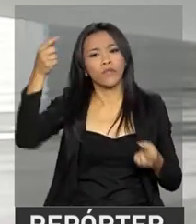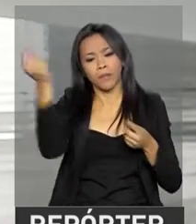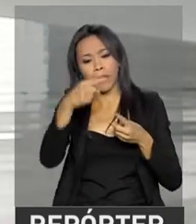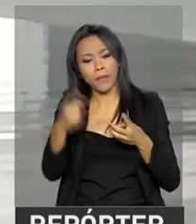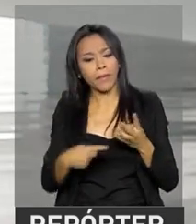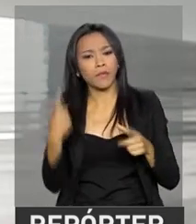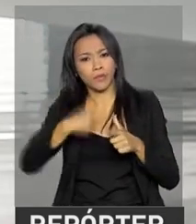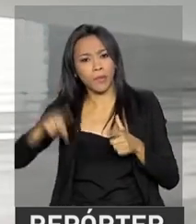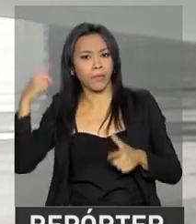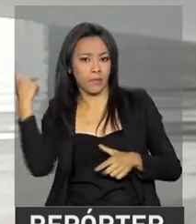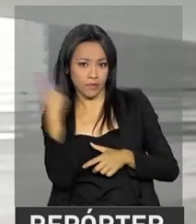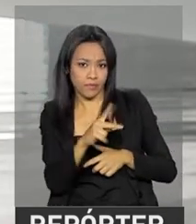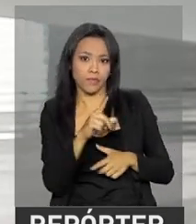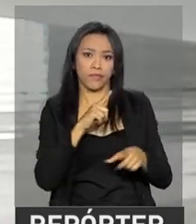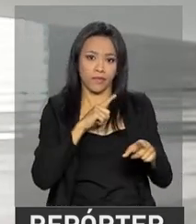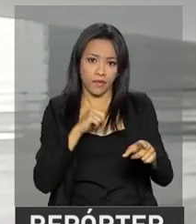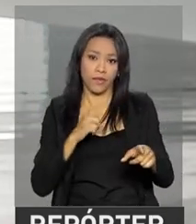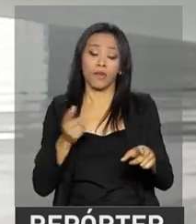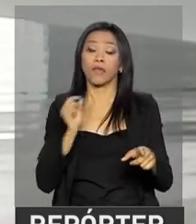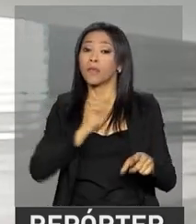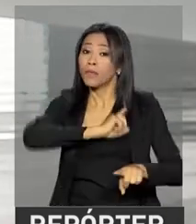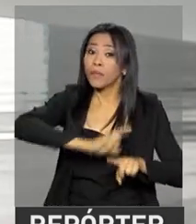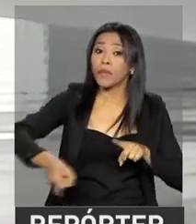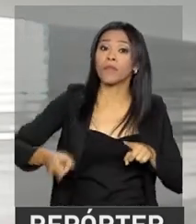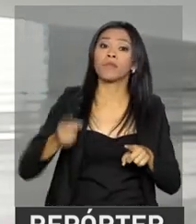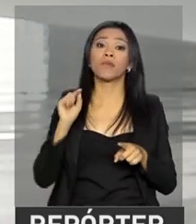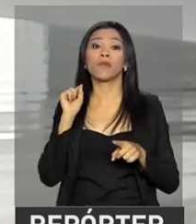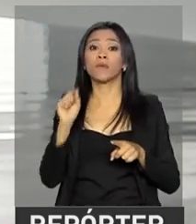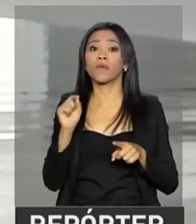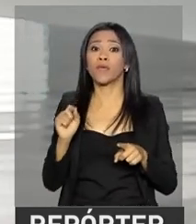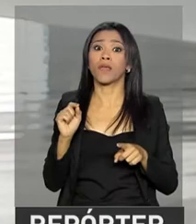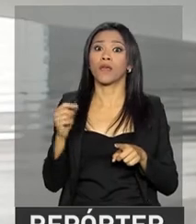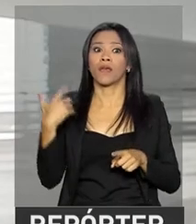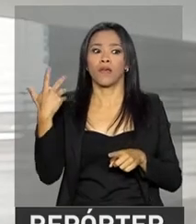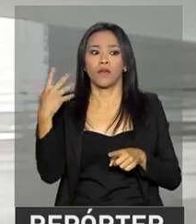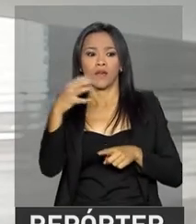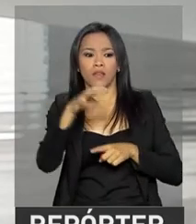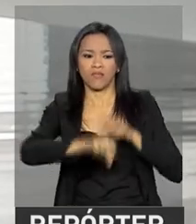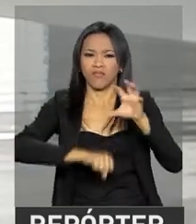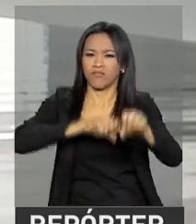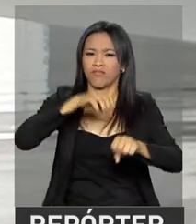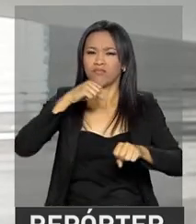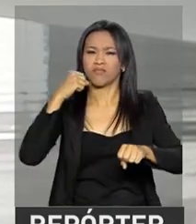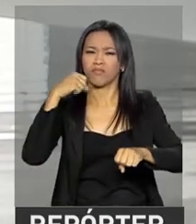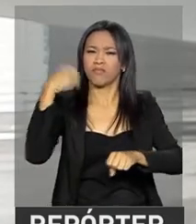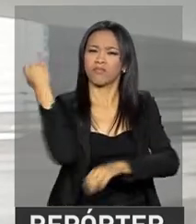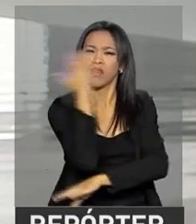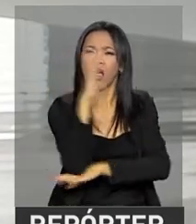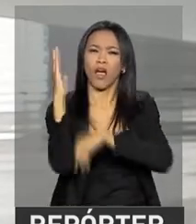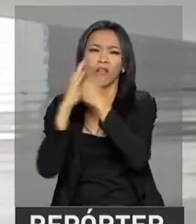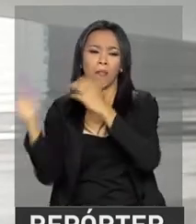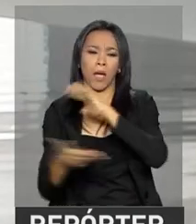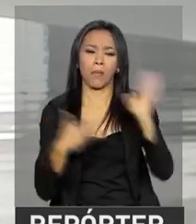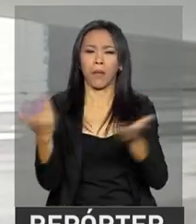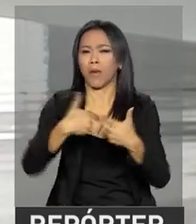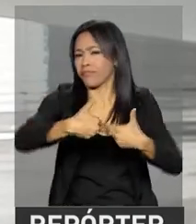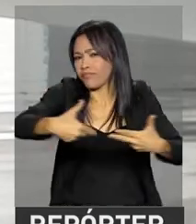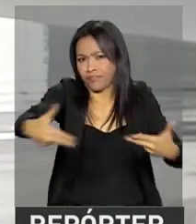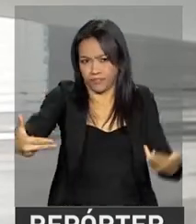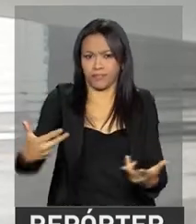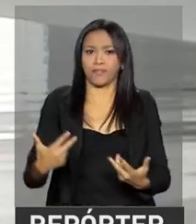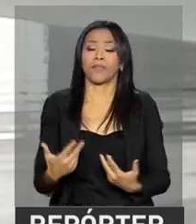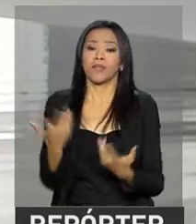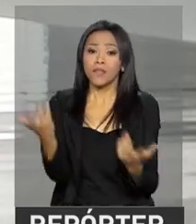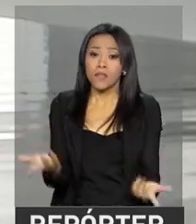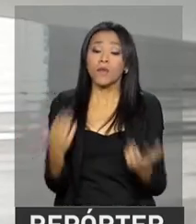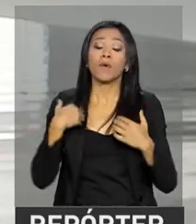a curto prazo que coíbam as atividades ilegais em curso. No prazo de 120 dias, o Ministério